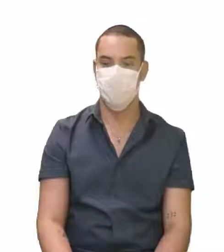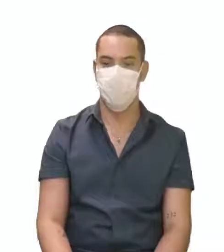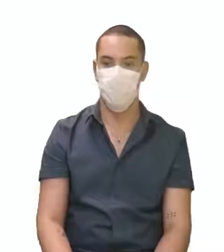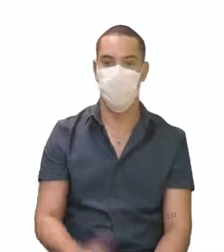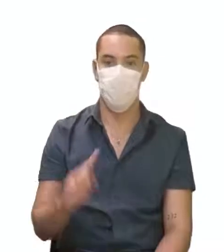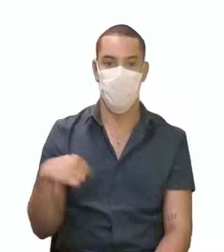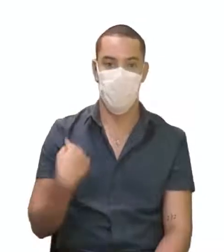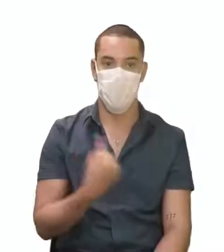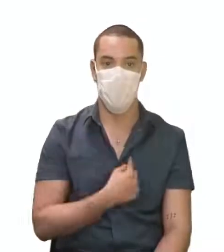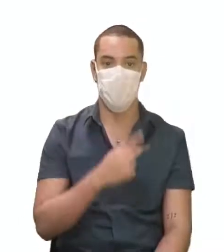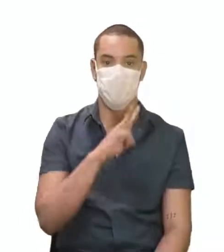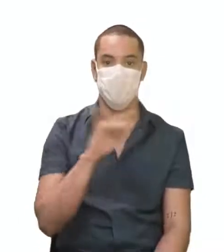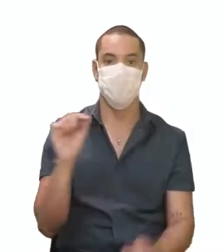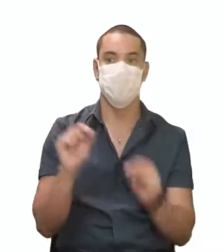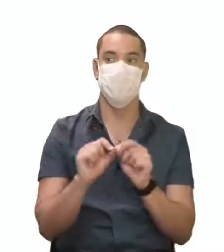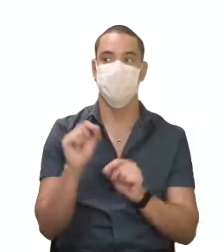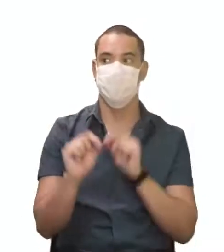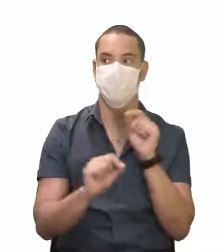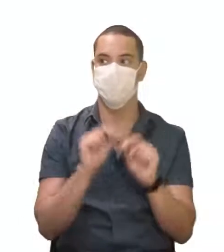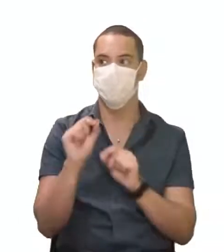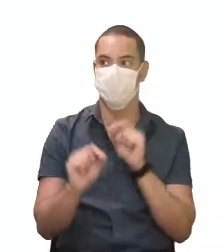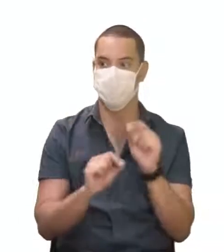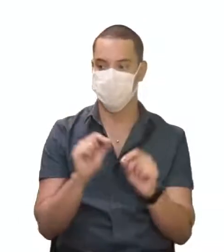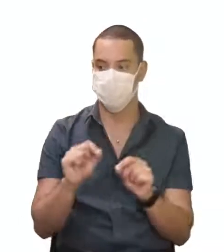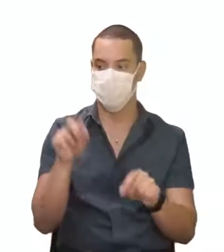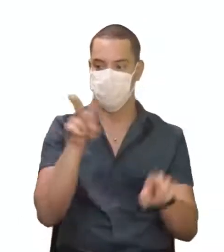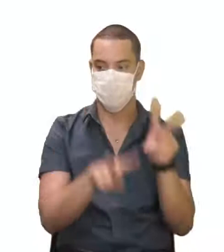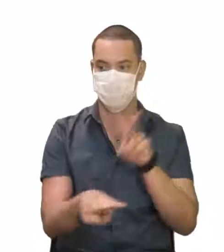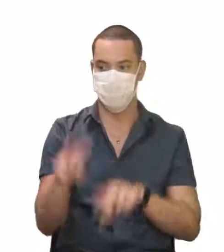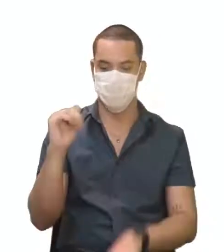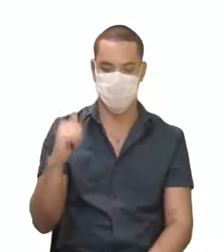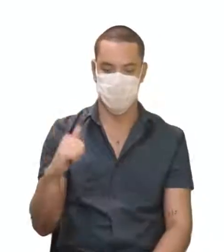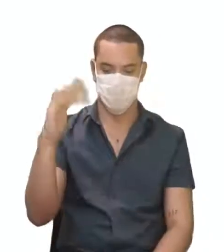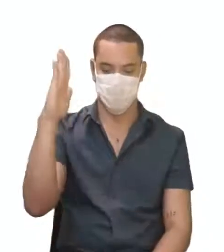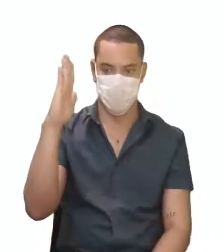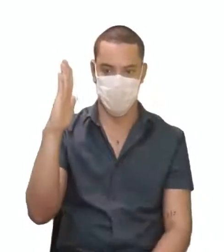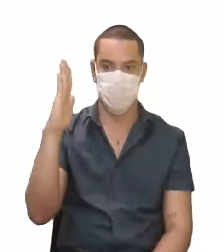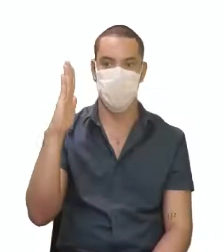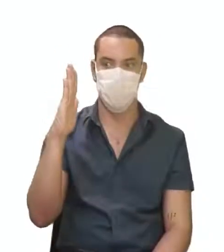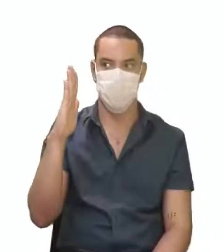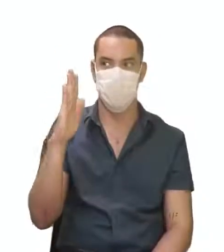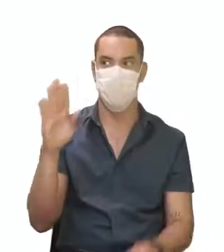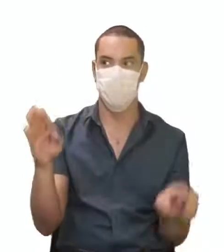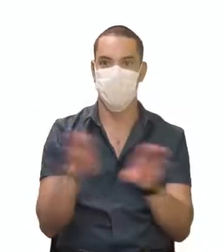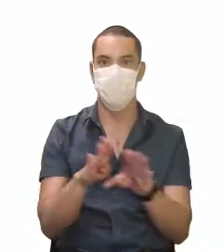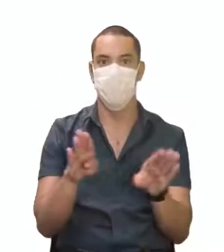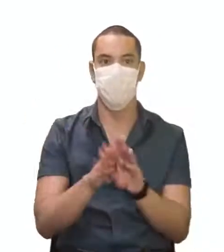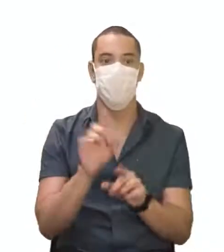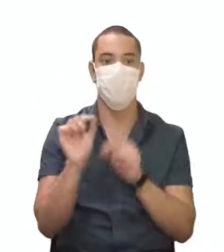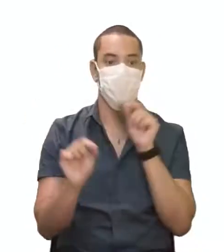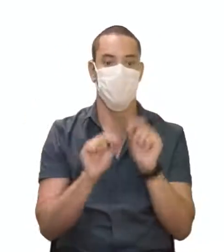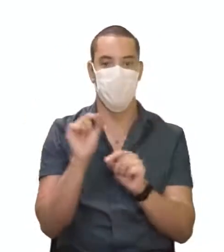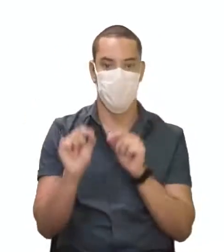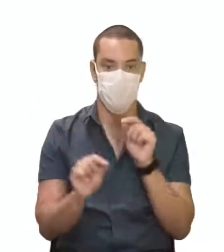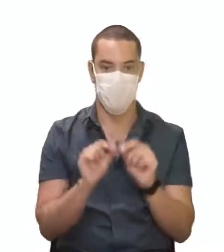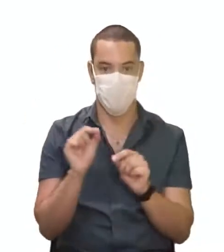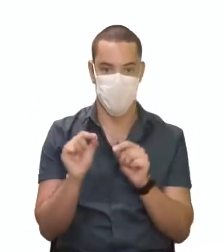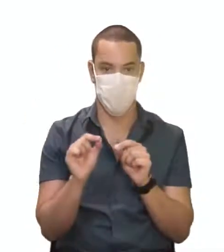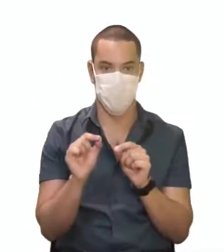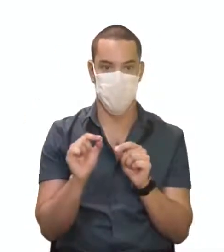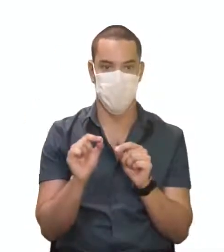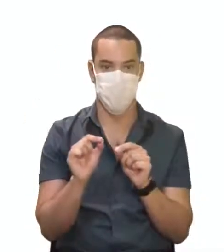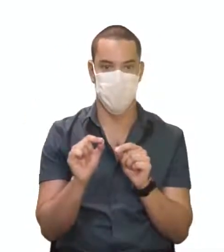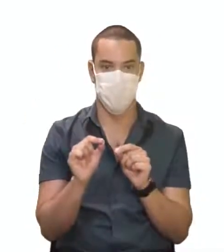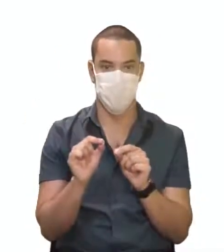a gente vai visualizar, tá? Vai visualizar aqui,